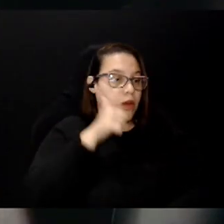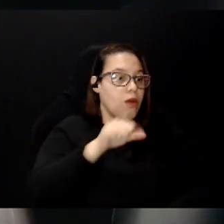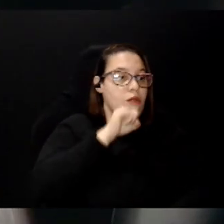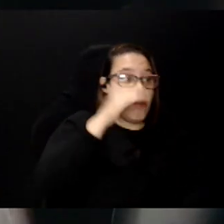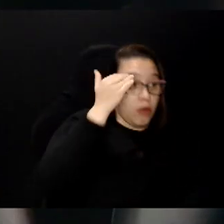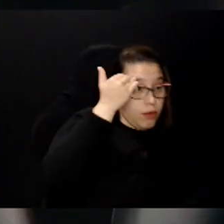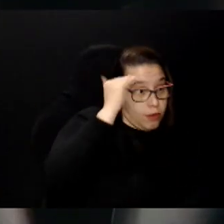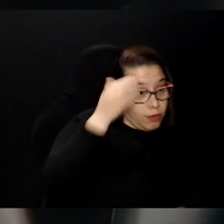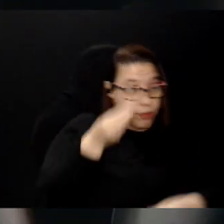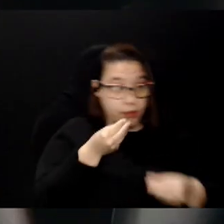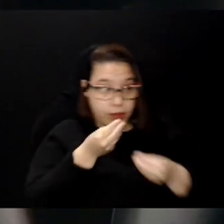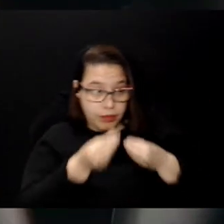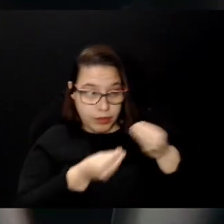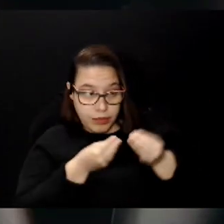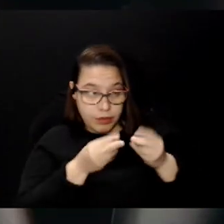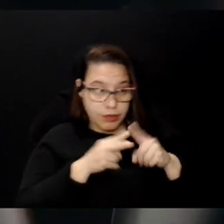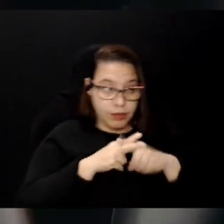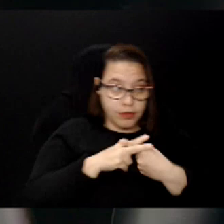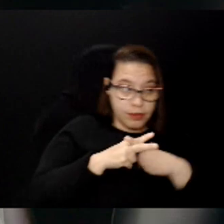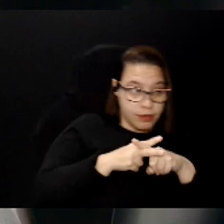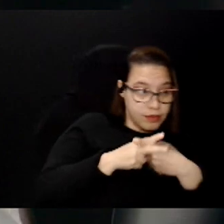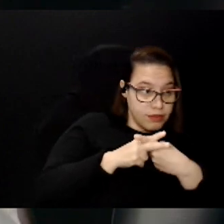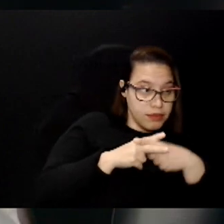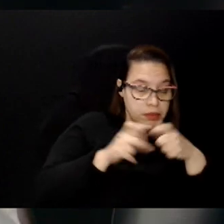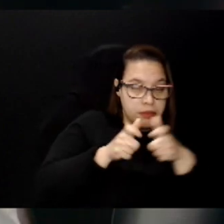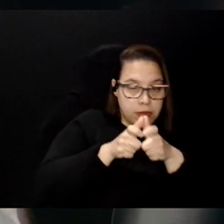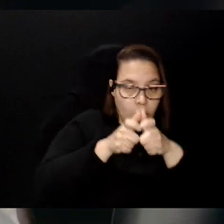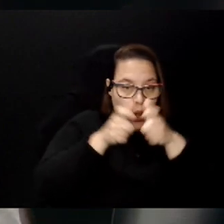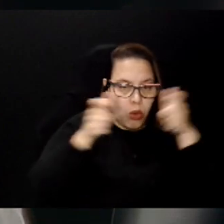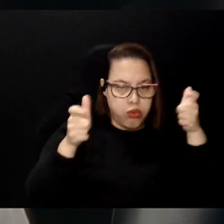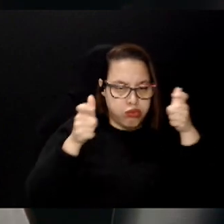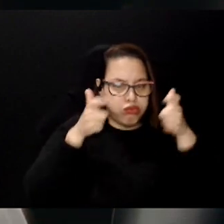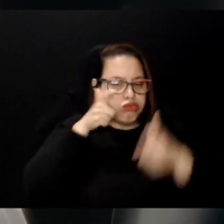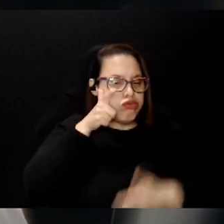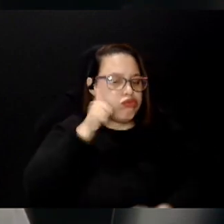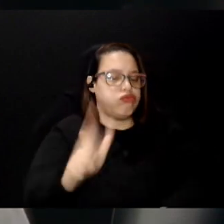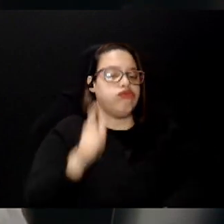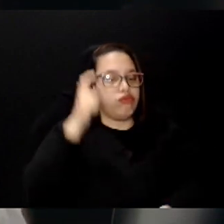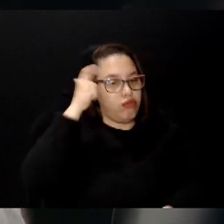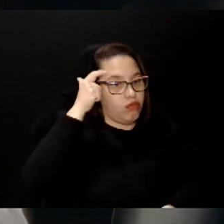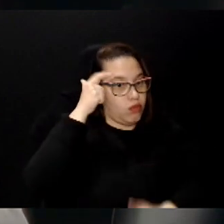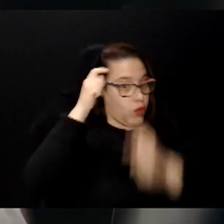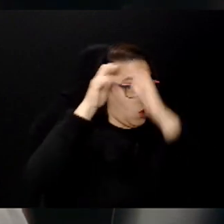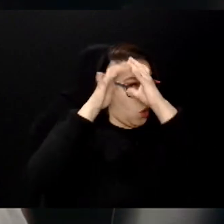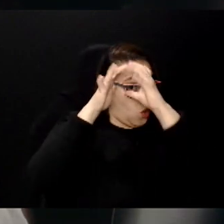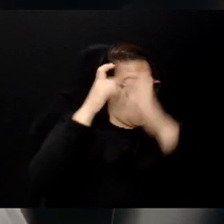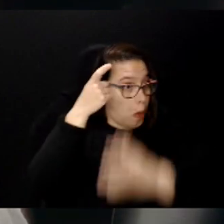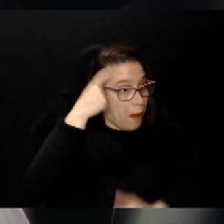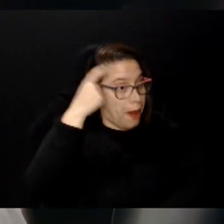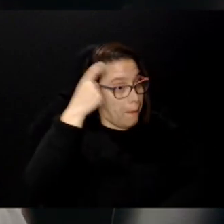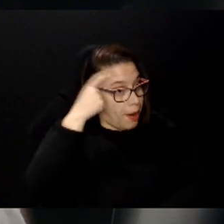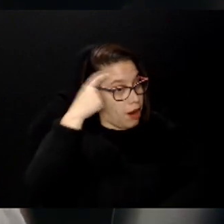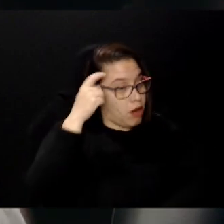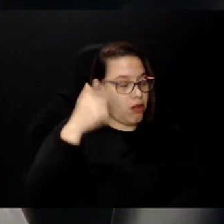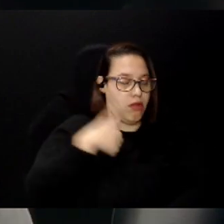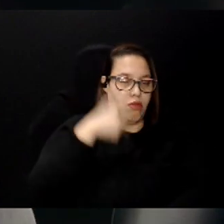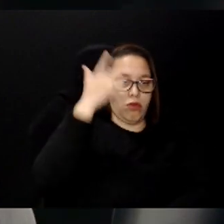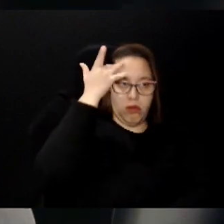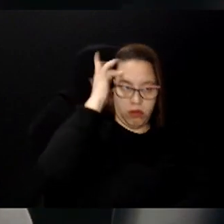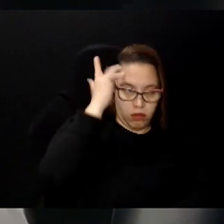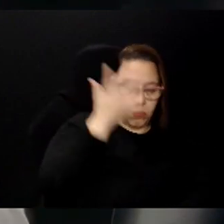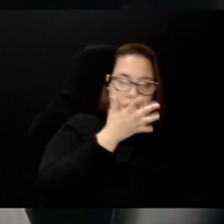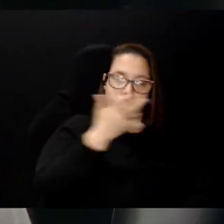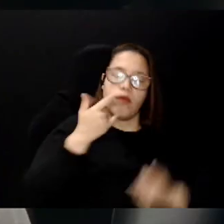uma ferramenta que vai ampliar a capacidade cognitiva da criança. Então eu acho que as crianças precisam ter